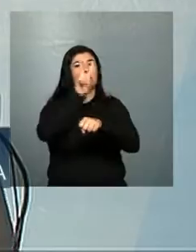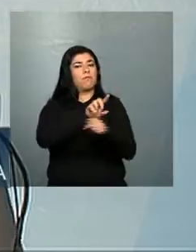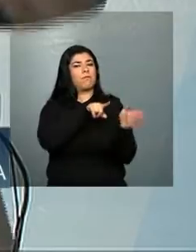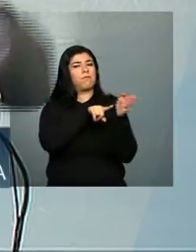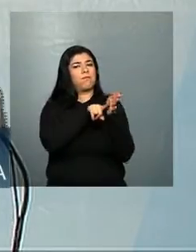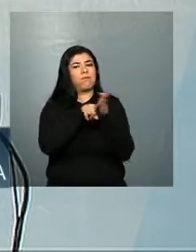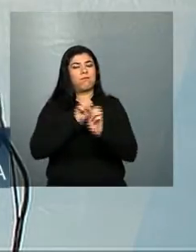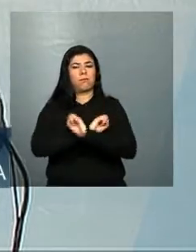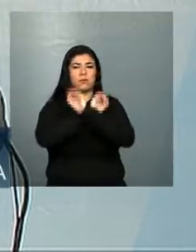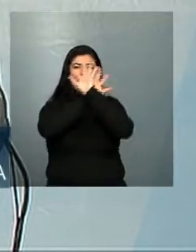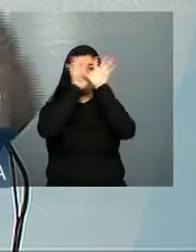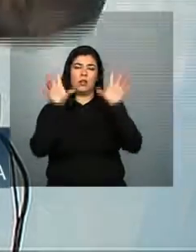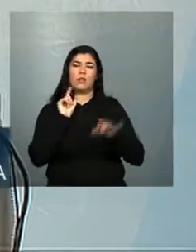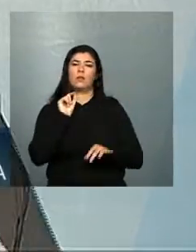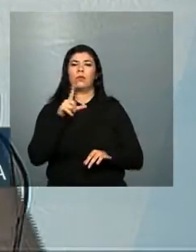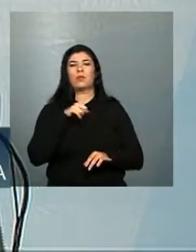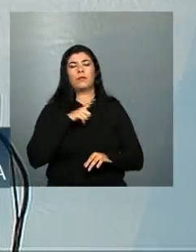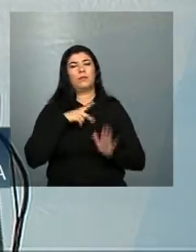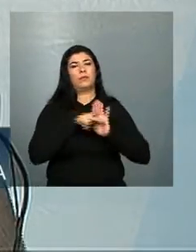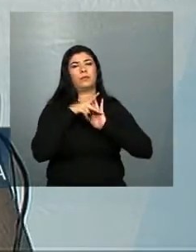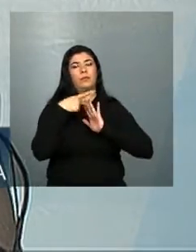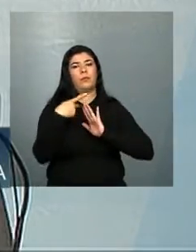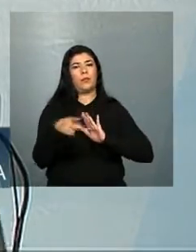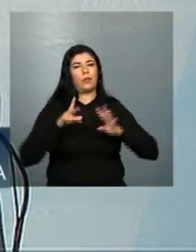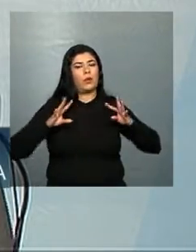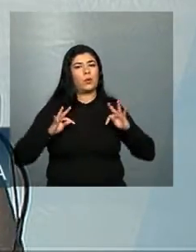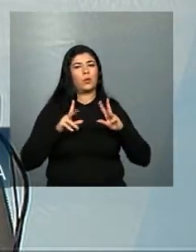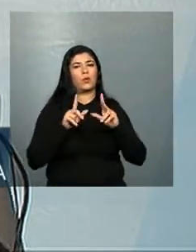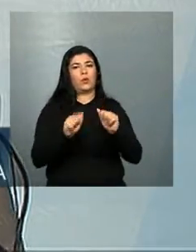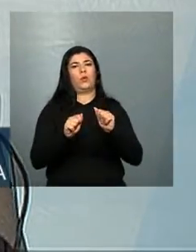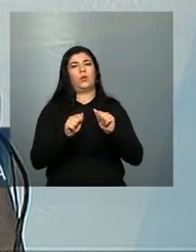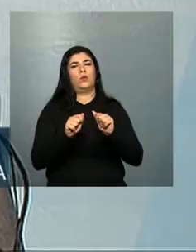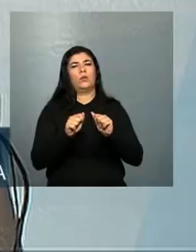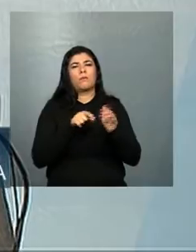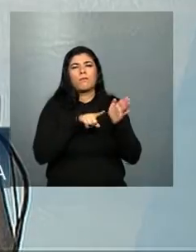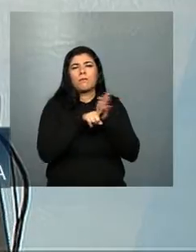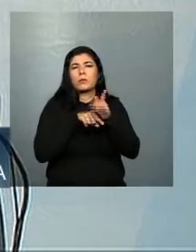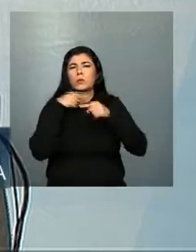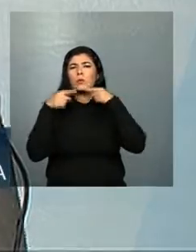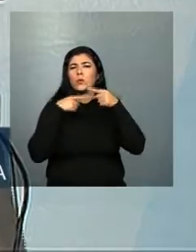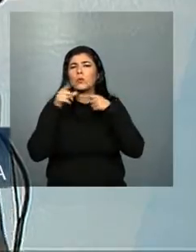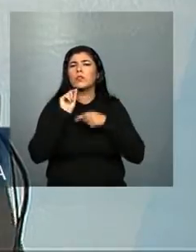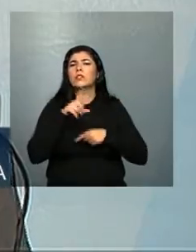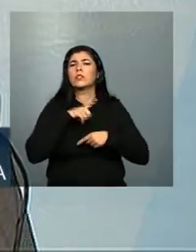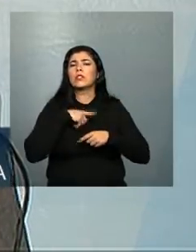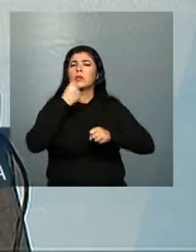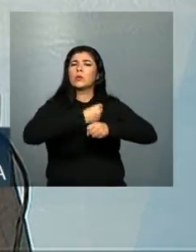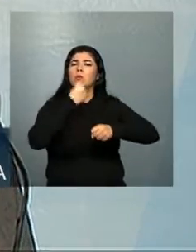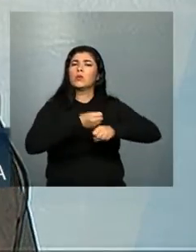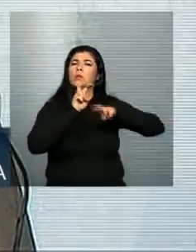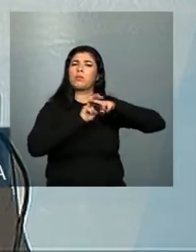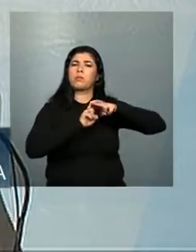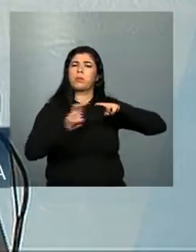e a transparência, inclusive de todas as suspeitas que existem no metrô de São